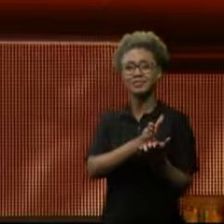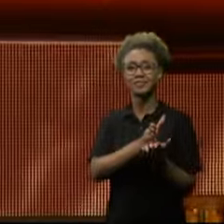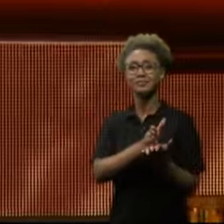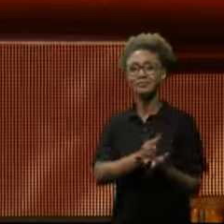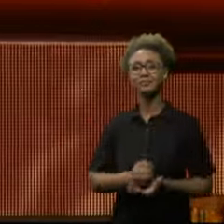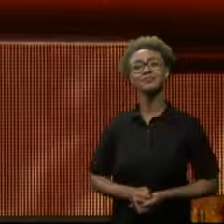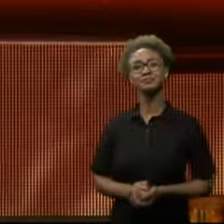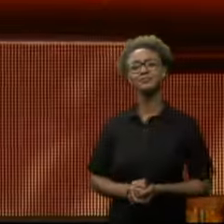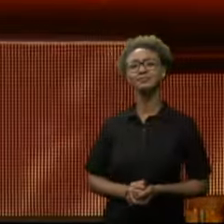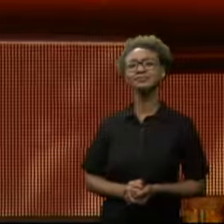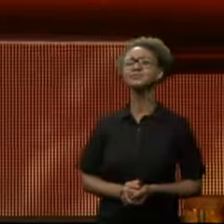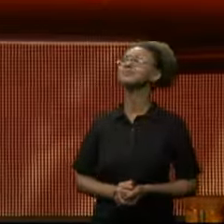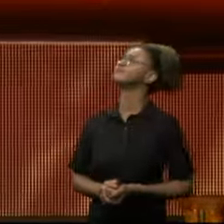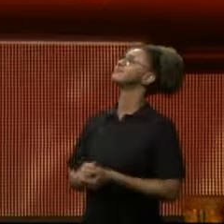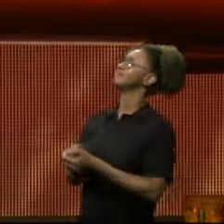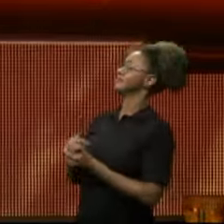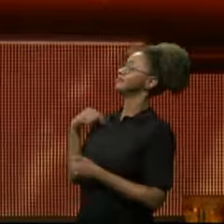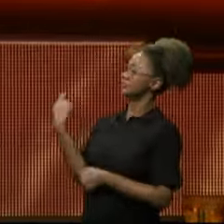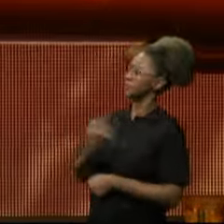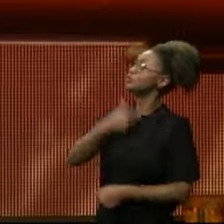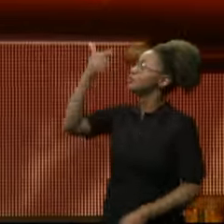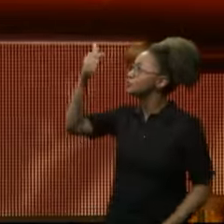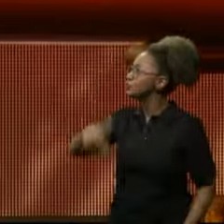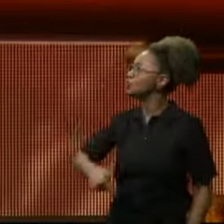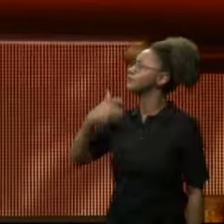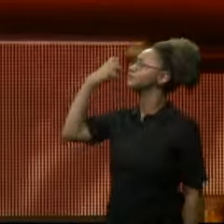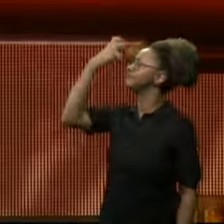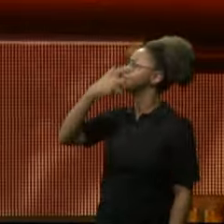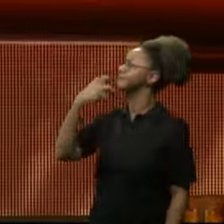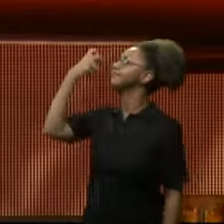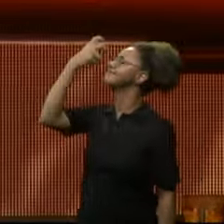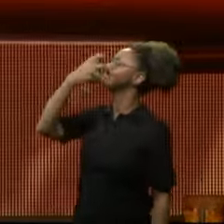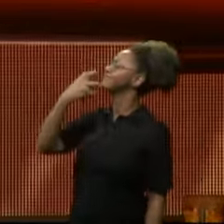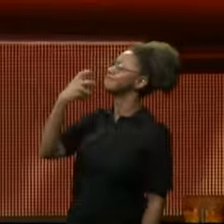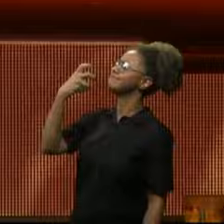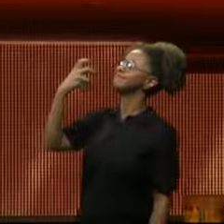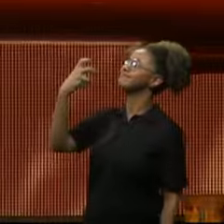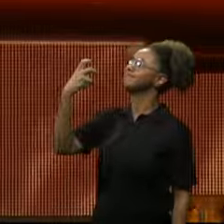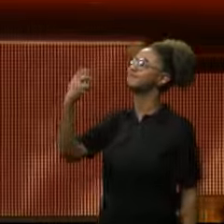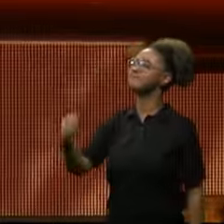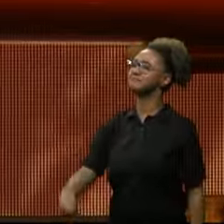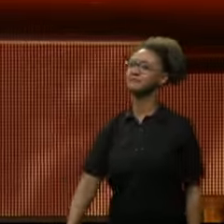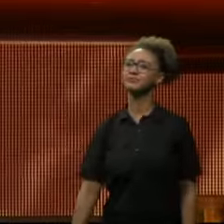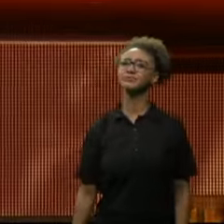é mas apaixonamos outra vez curte